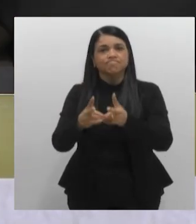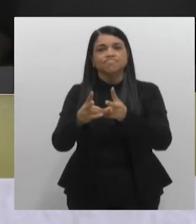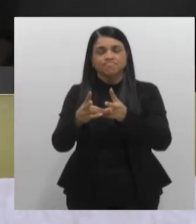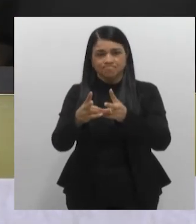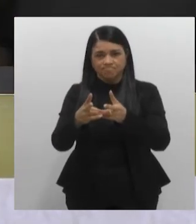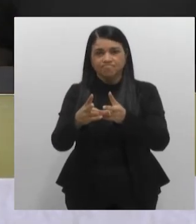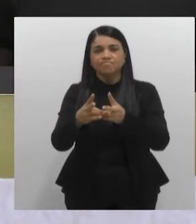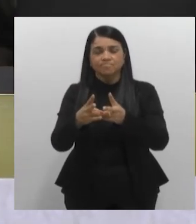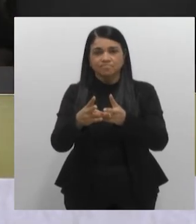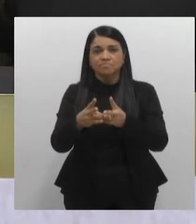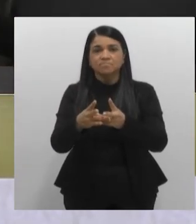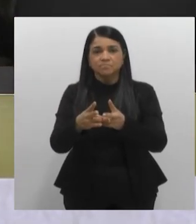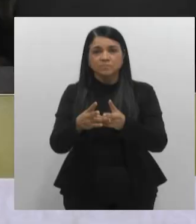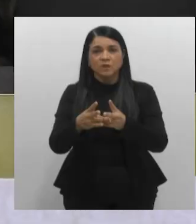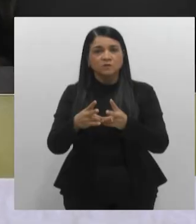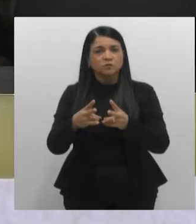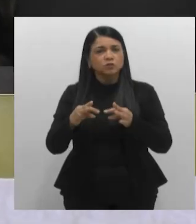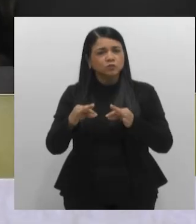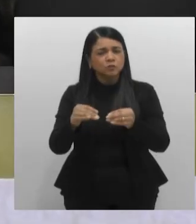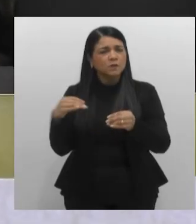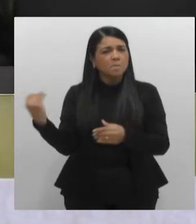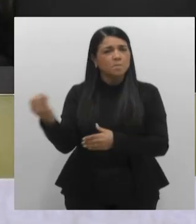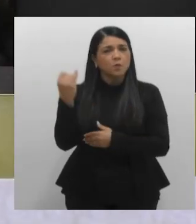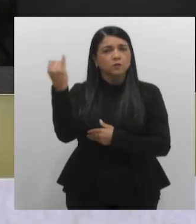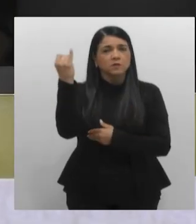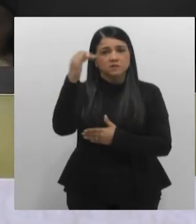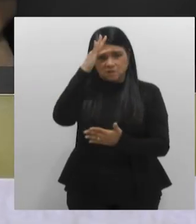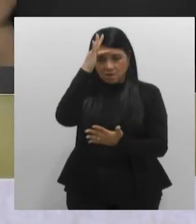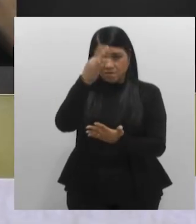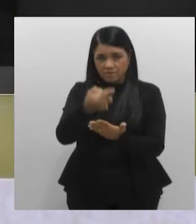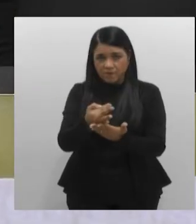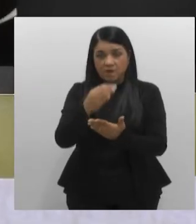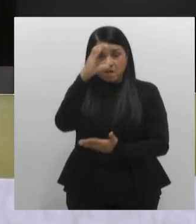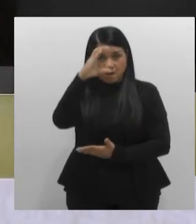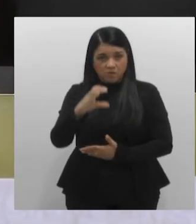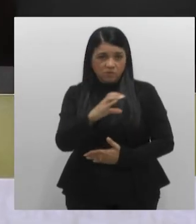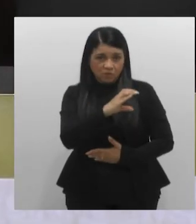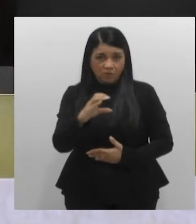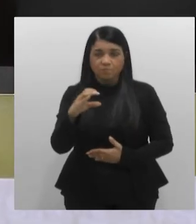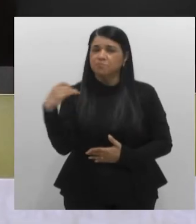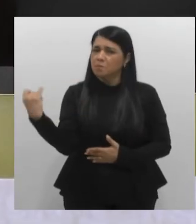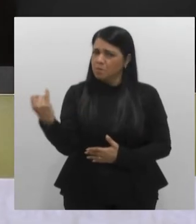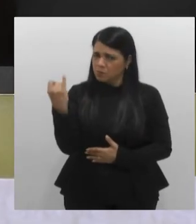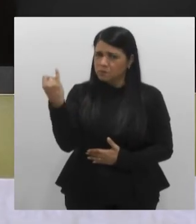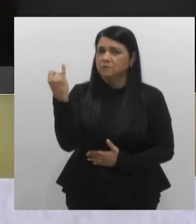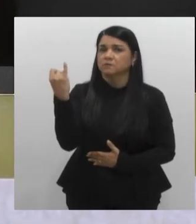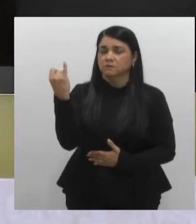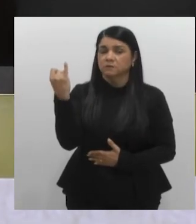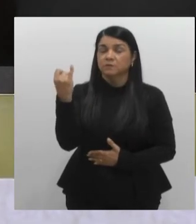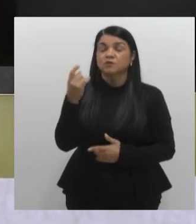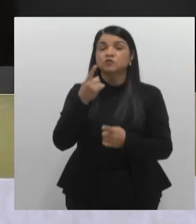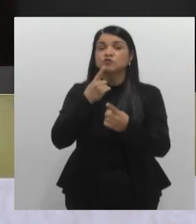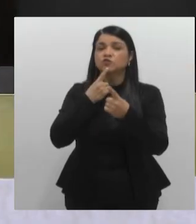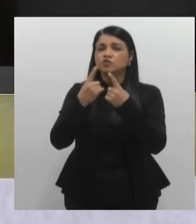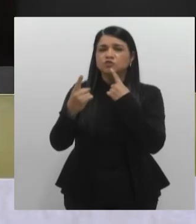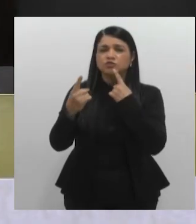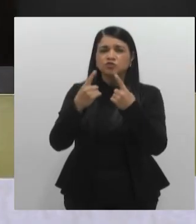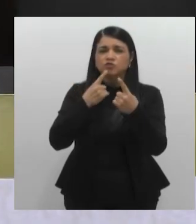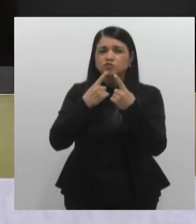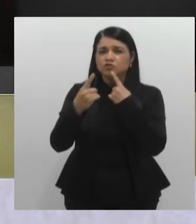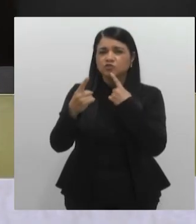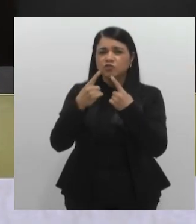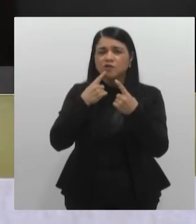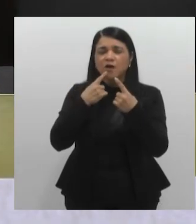evidentemente, toda a preciosidade da nossa fé católica, isso é muito importante, mas o diálogo sempre de maneira